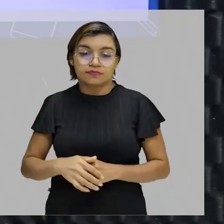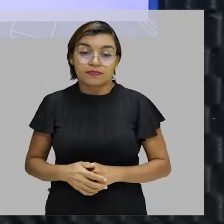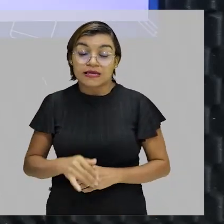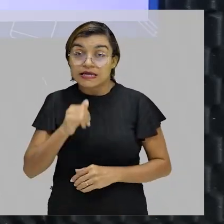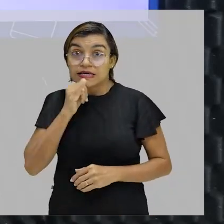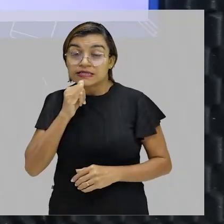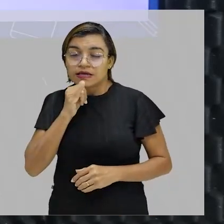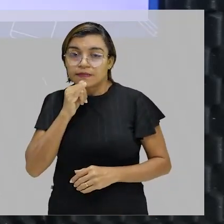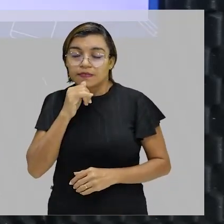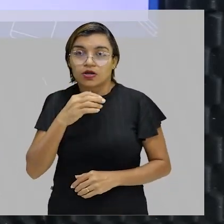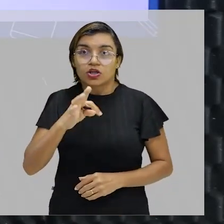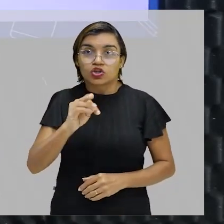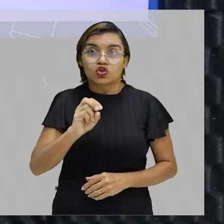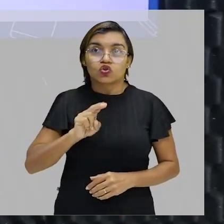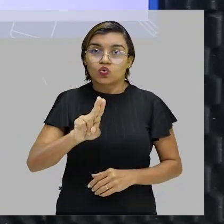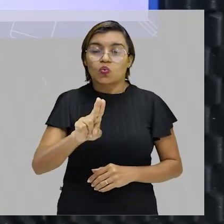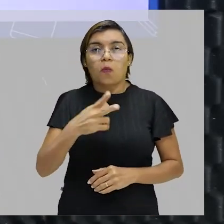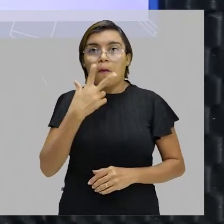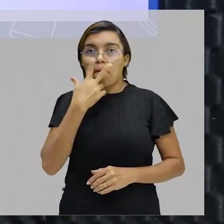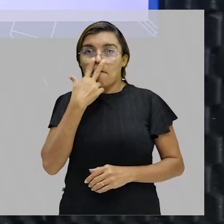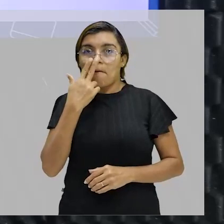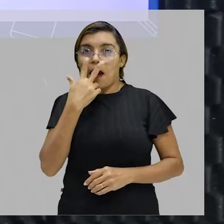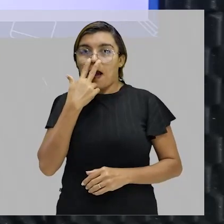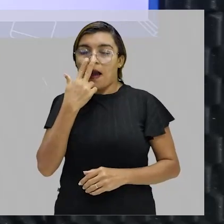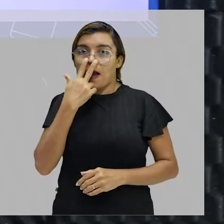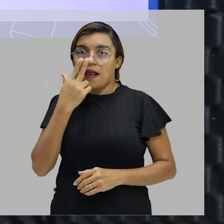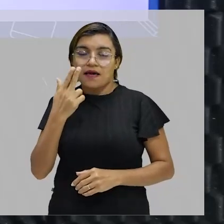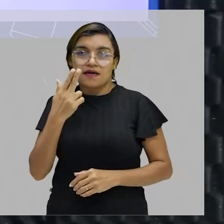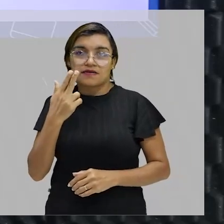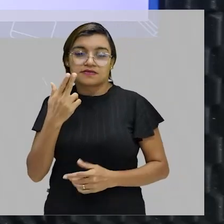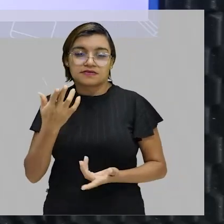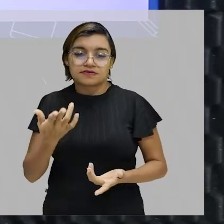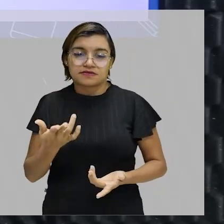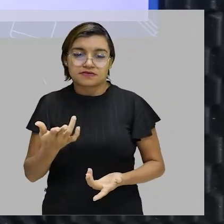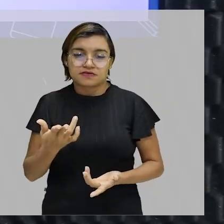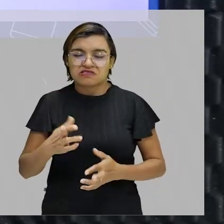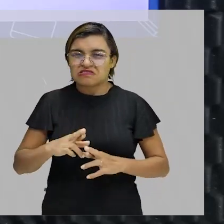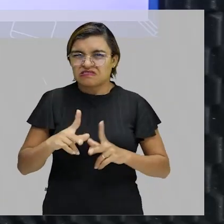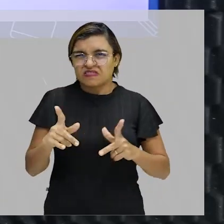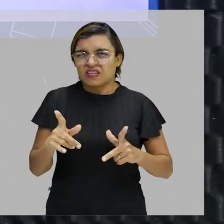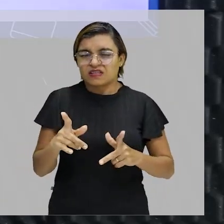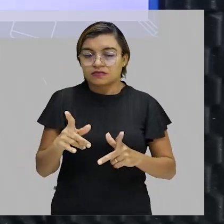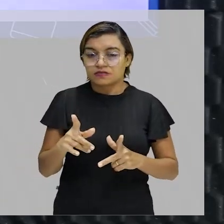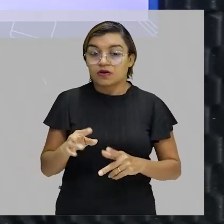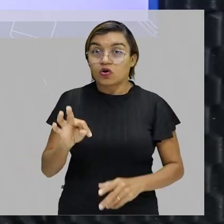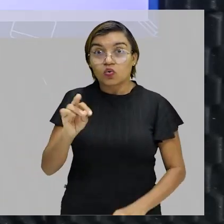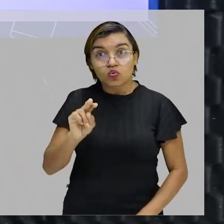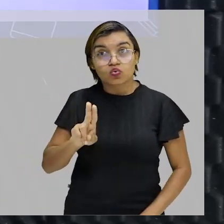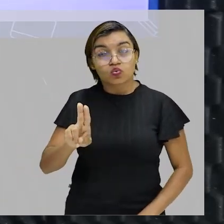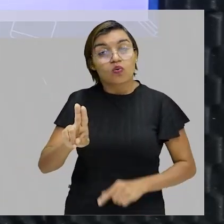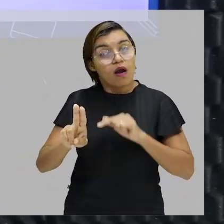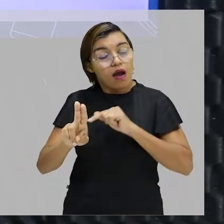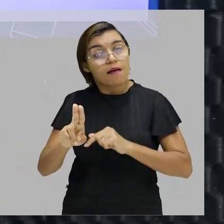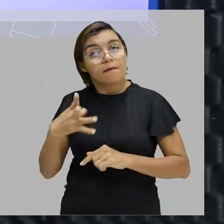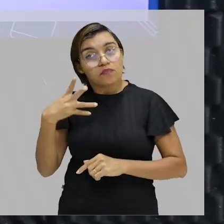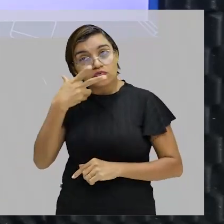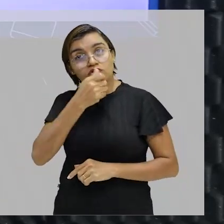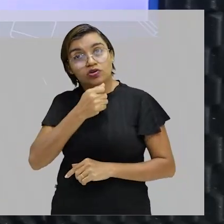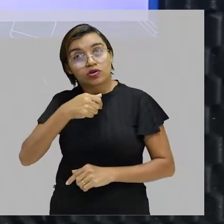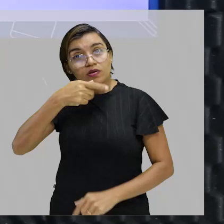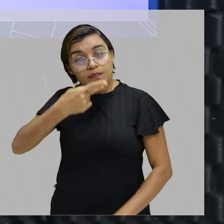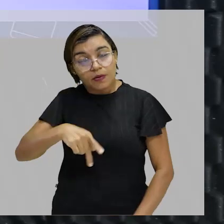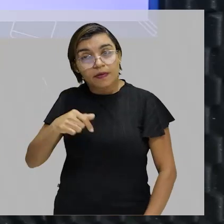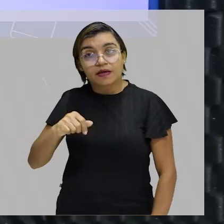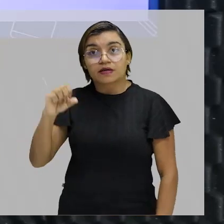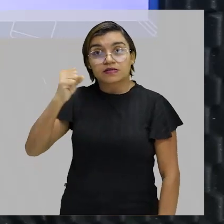muita gente pensa. Acha que você é mais respeitoso. Não é isso. O tu é muito bonito, inclusive nós aqui em São Luís do